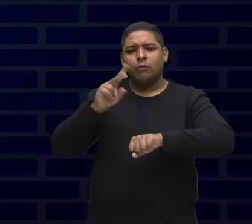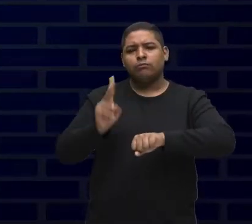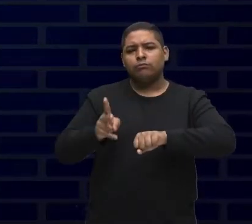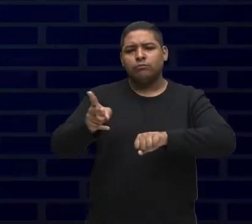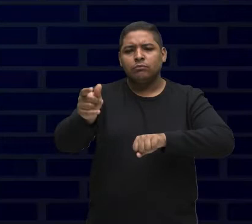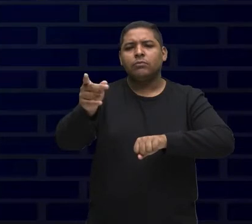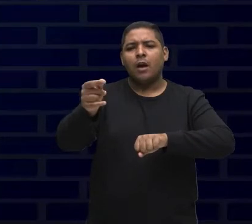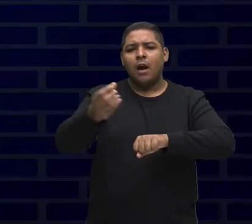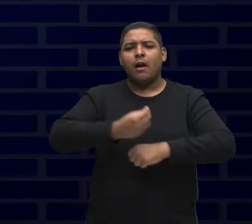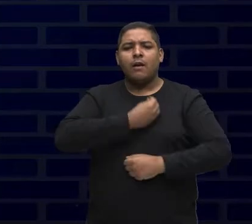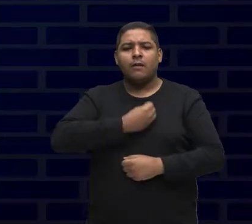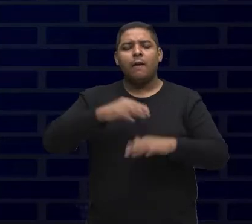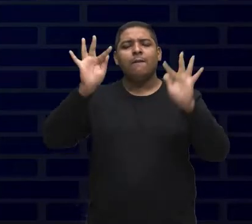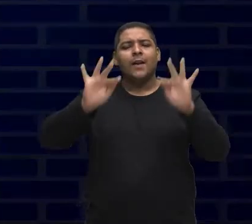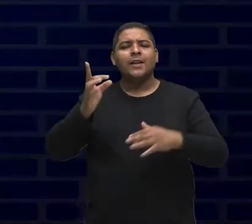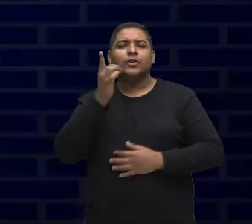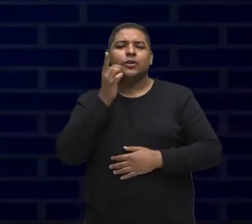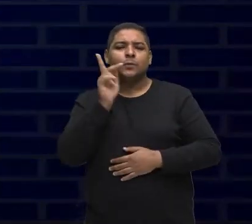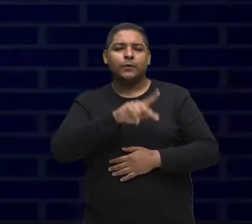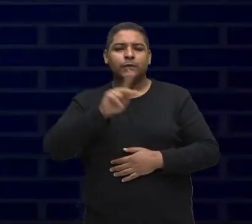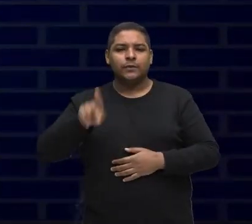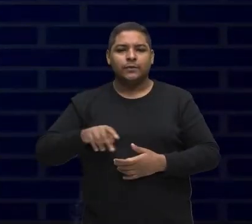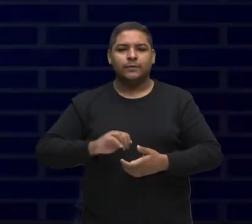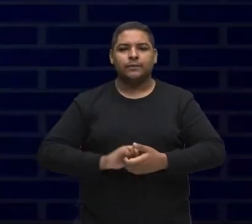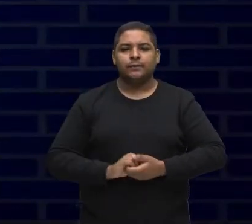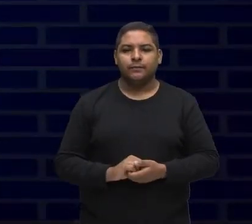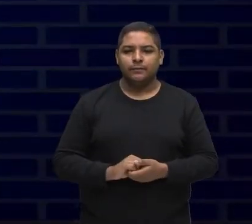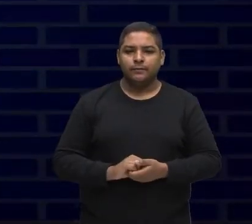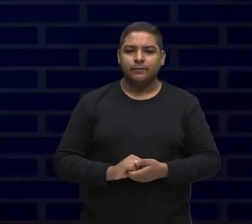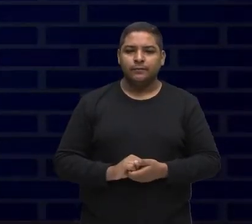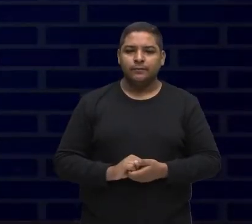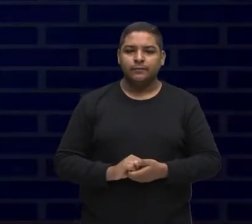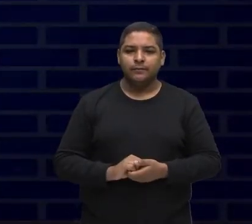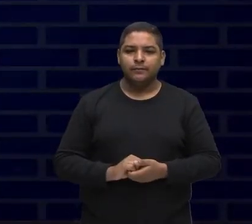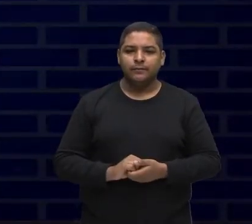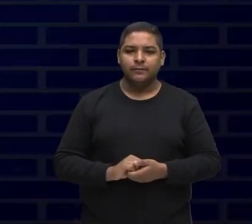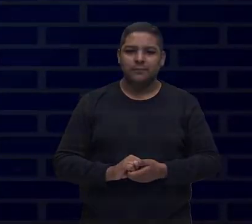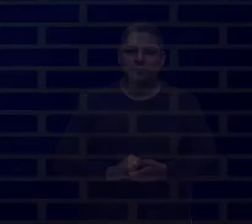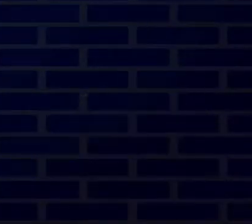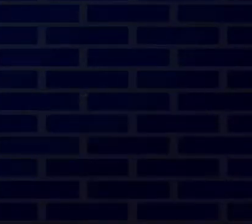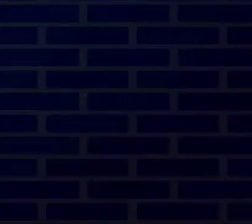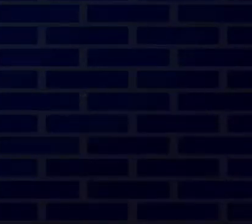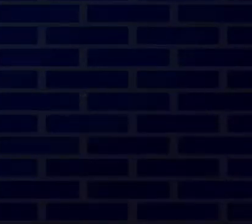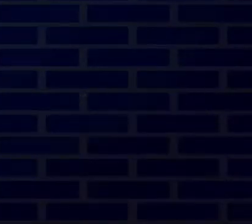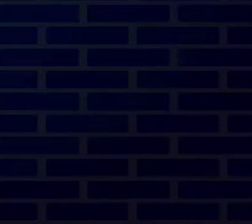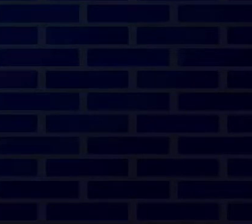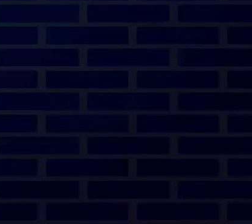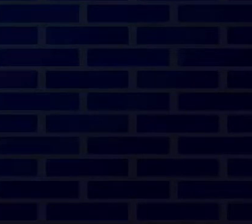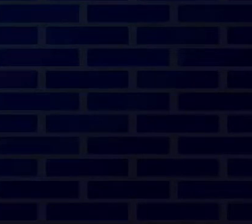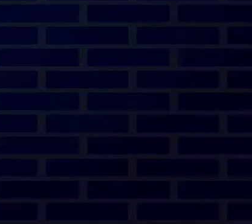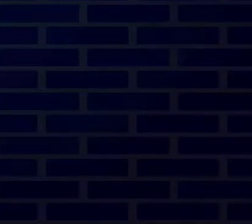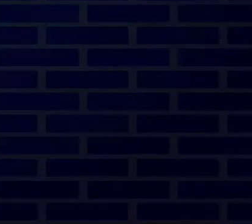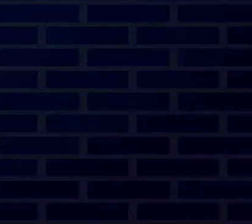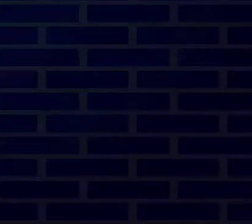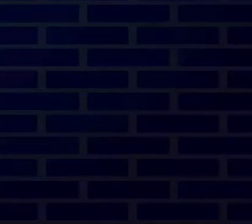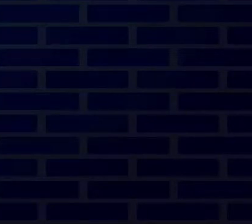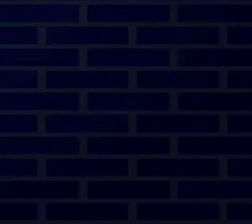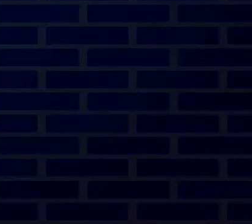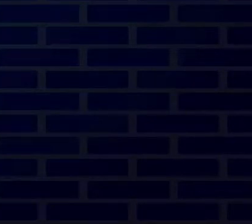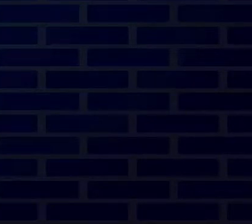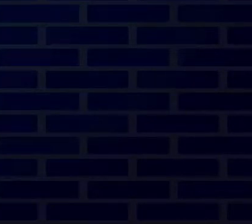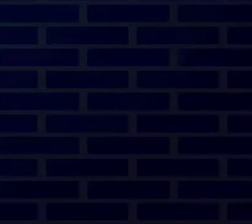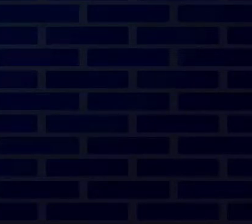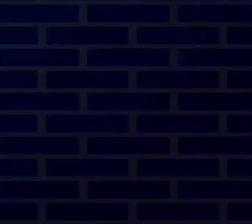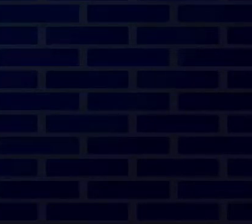comigo. Feliz Dia dos Professores. Primeiramente, eu gostaria de dar um feliz Dia dos Professores a todos os professores, pois eles são